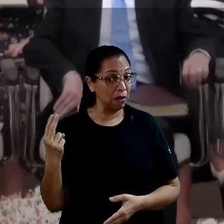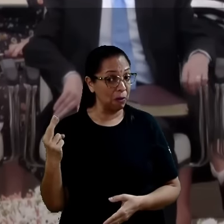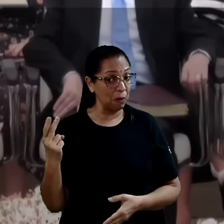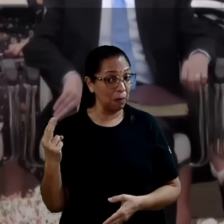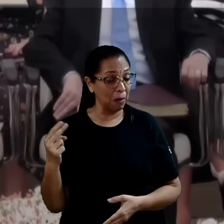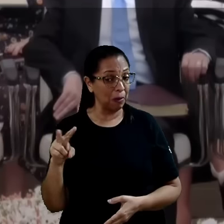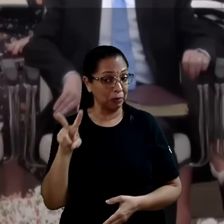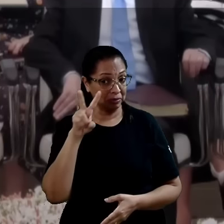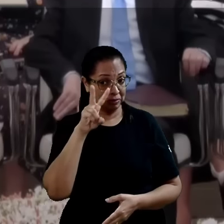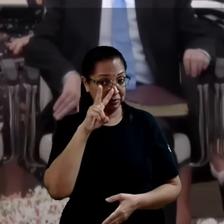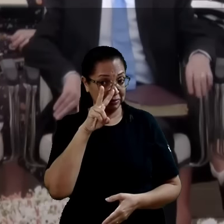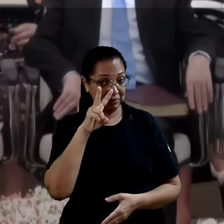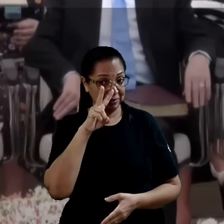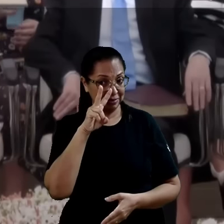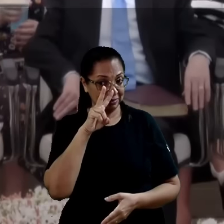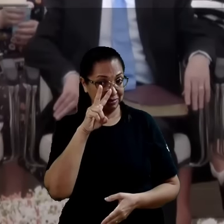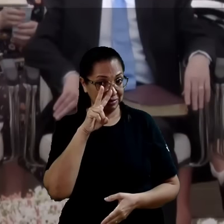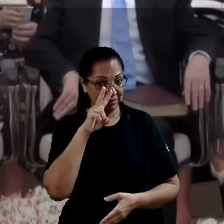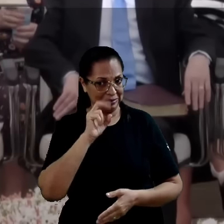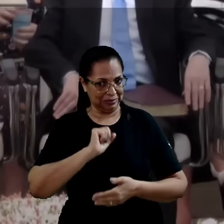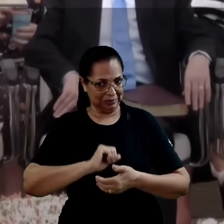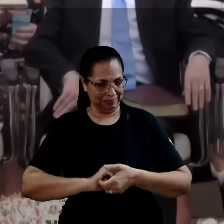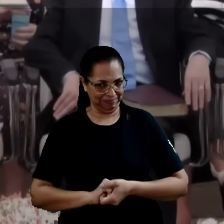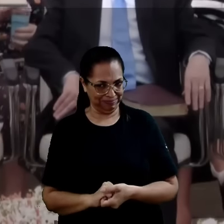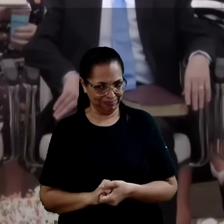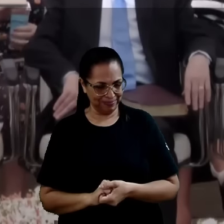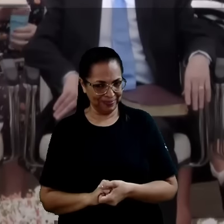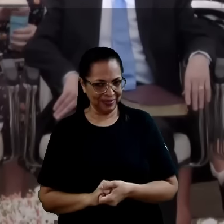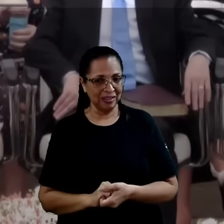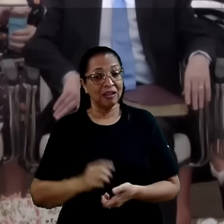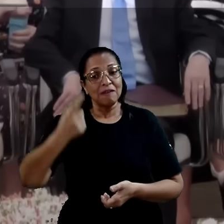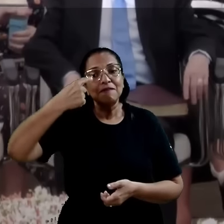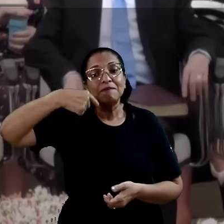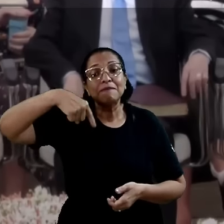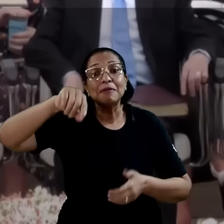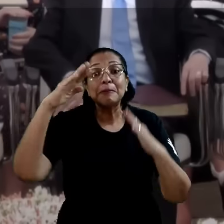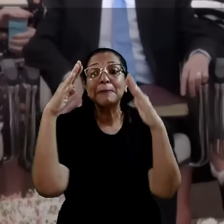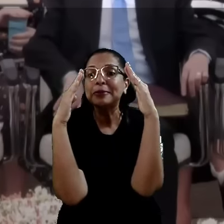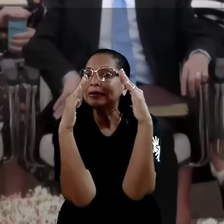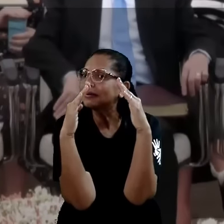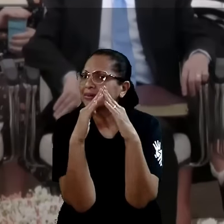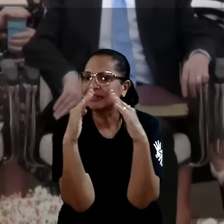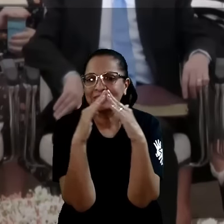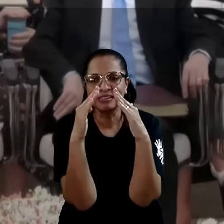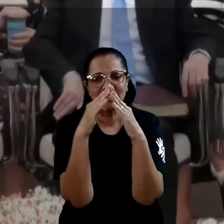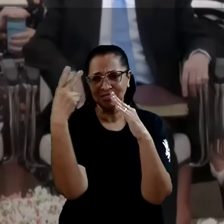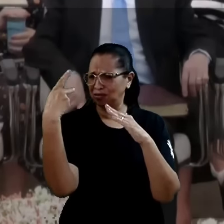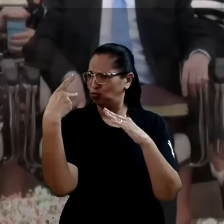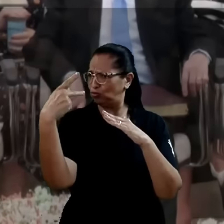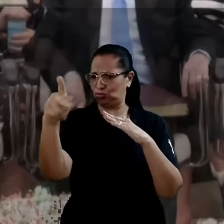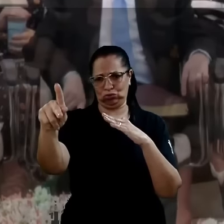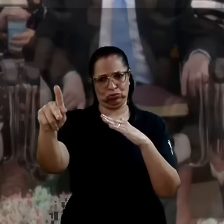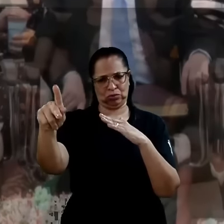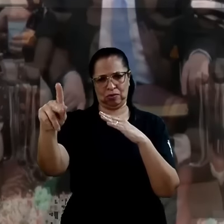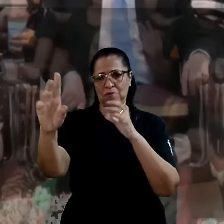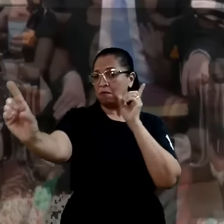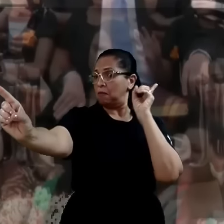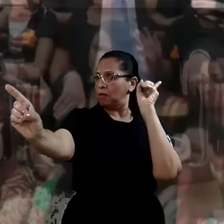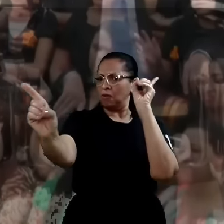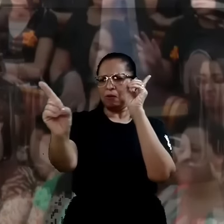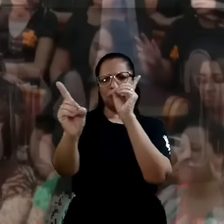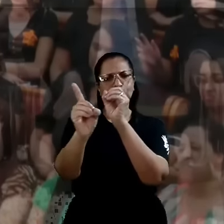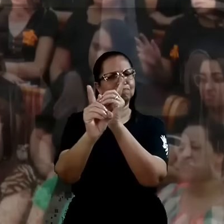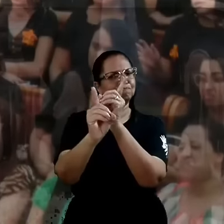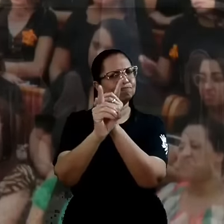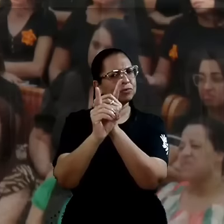Eunice você está voltando Vitoriosa eu não sei aonde está o seu filho eu não sei qual o caminho